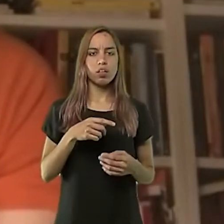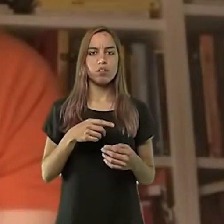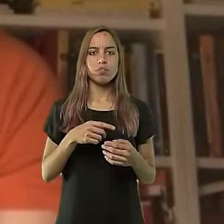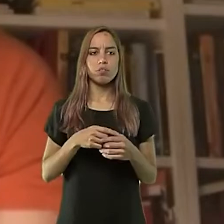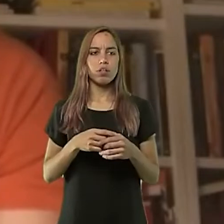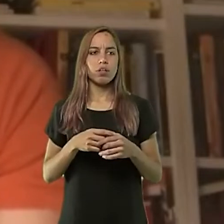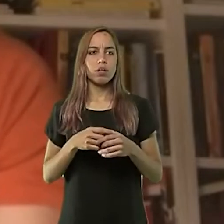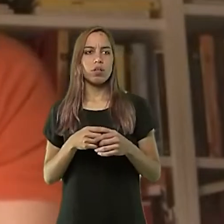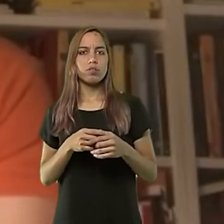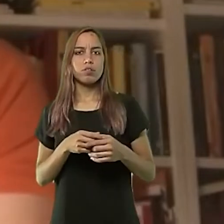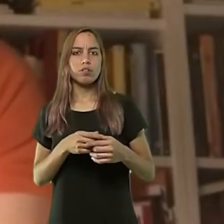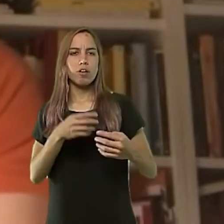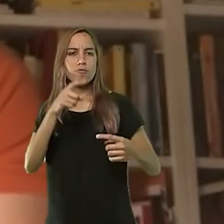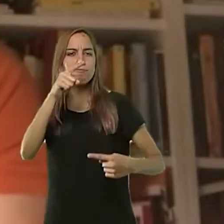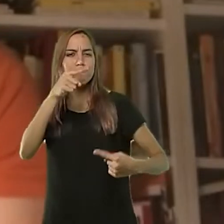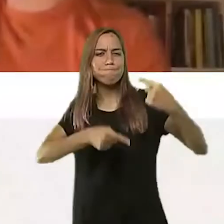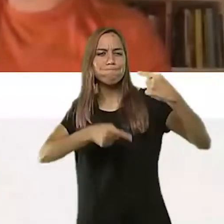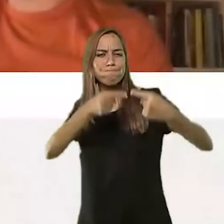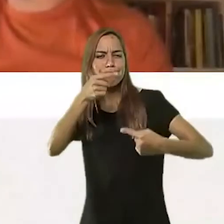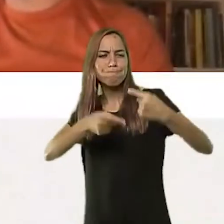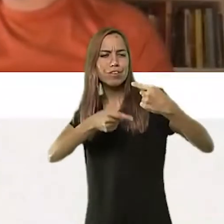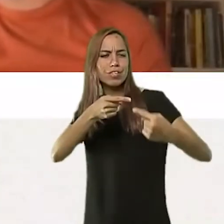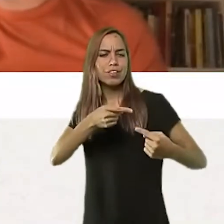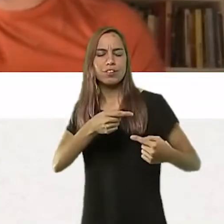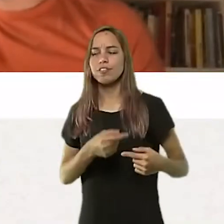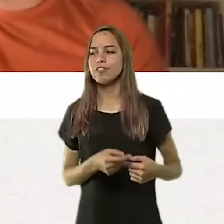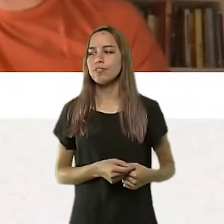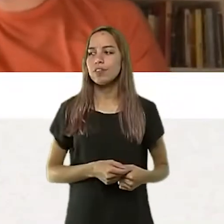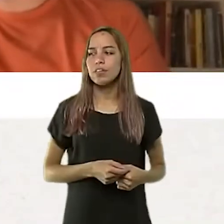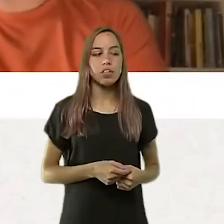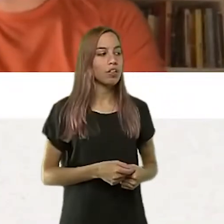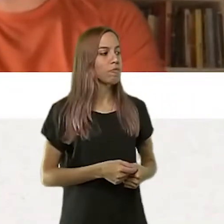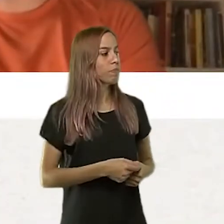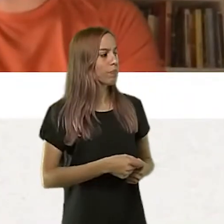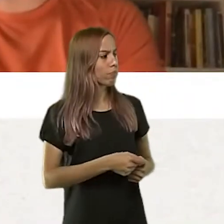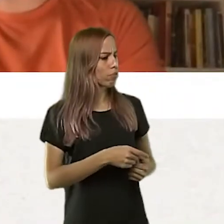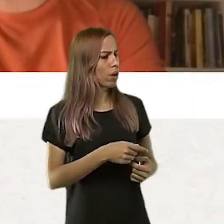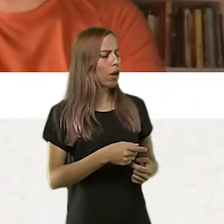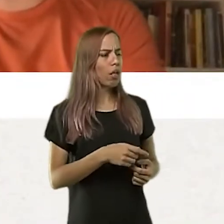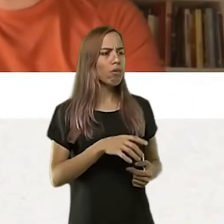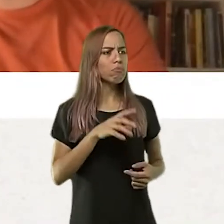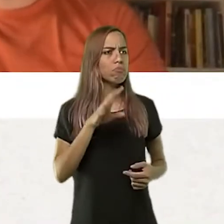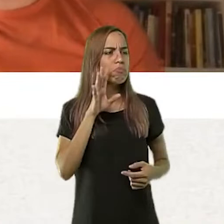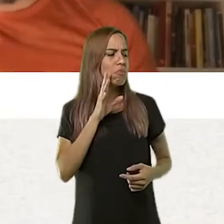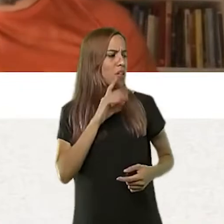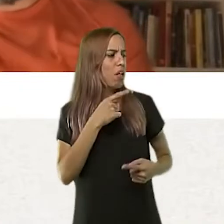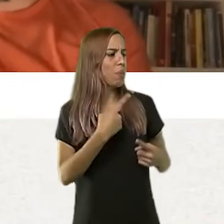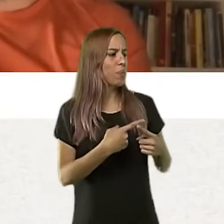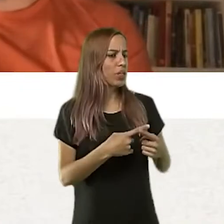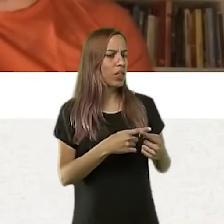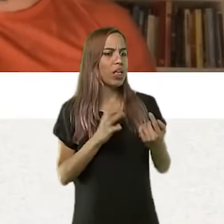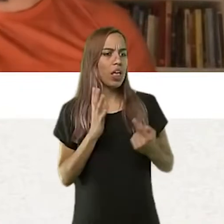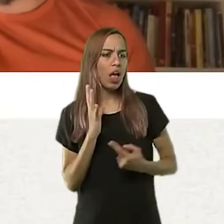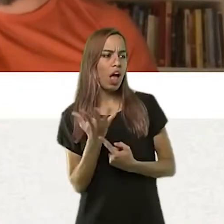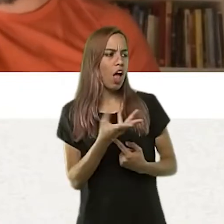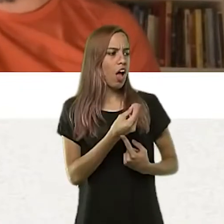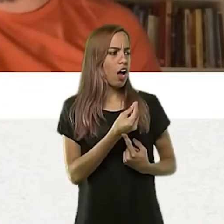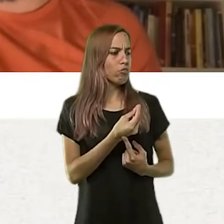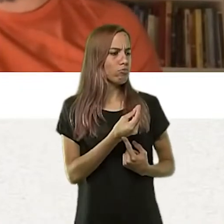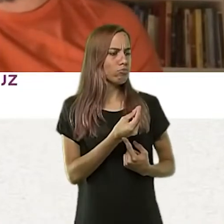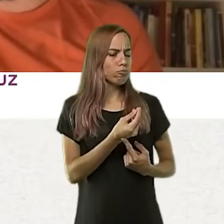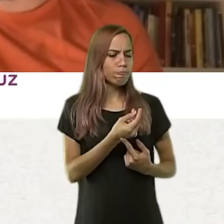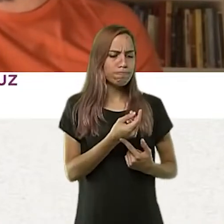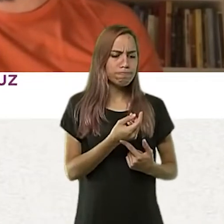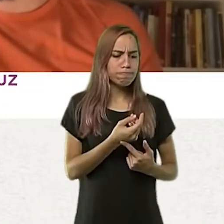longo da história. Interessante, né? Porque no fundo é o grande mistério da arte, né? A